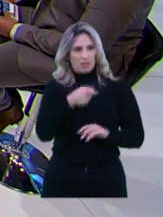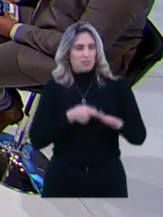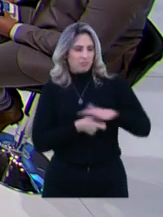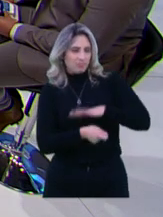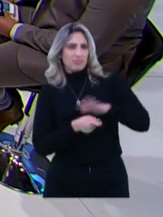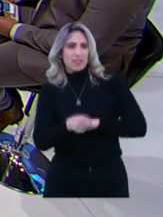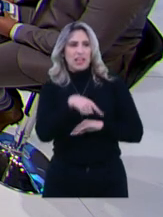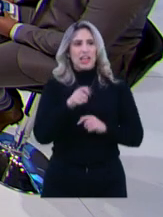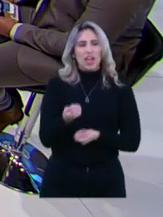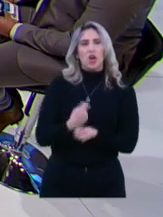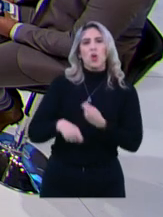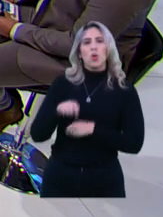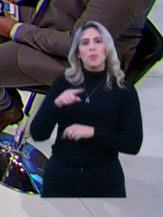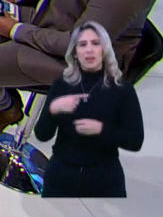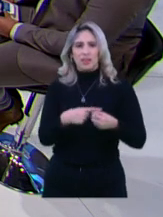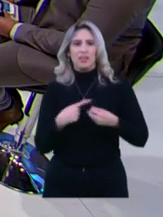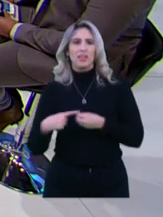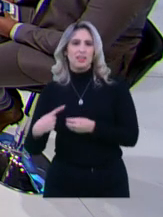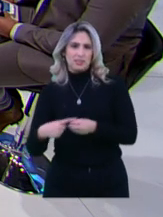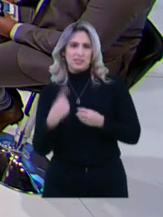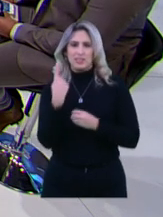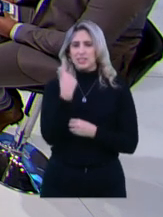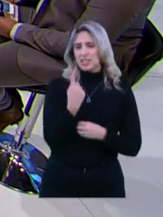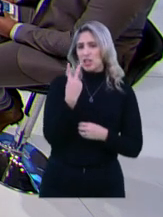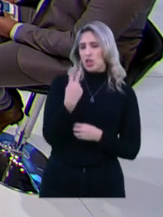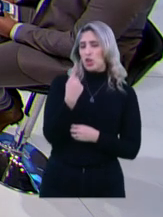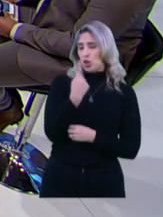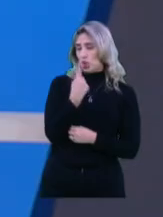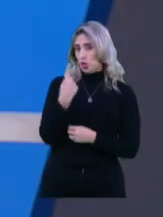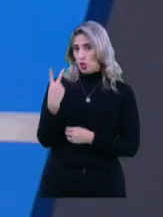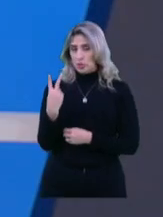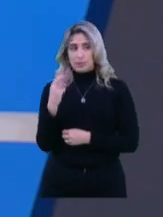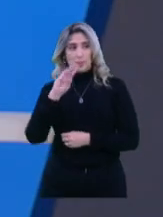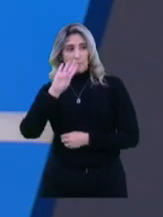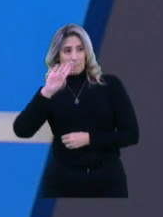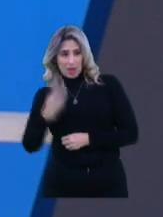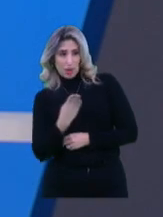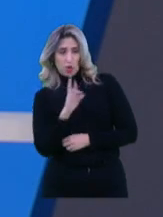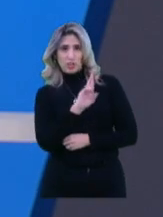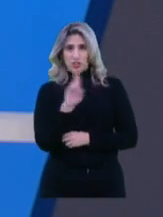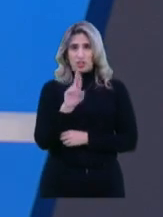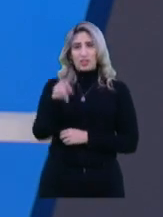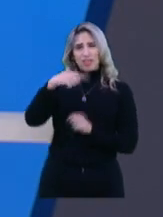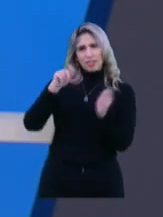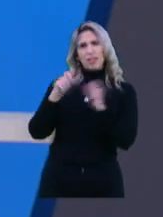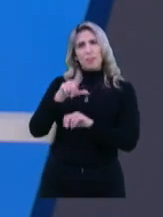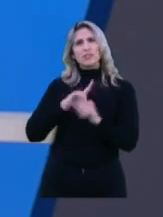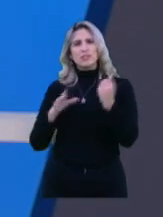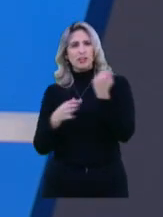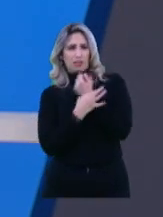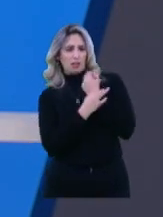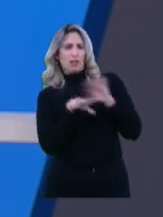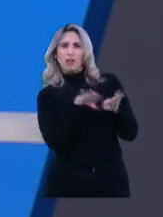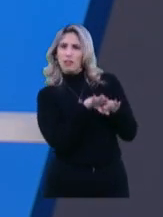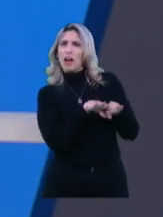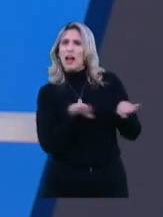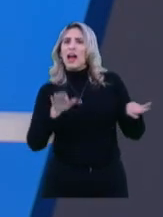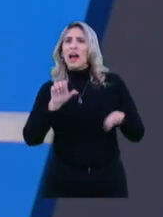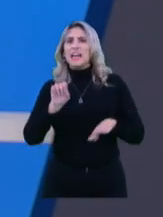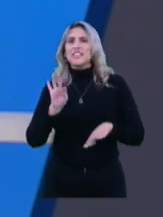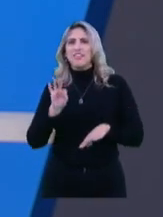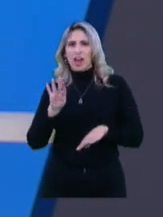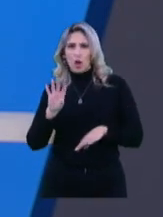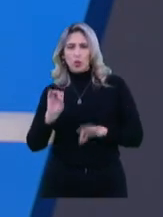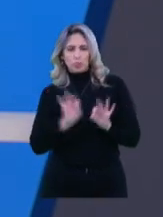Econômica da cidade que tem quase R 112 bilhões de reais no orçamento dá para você garantir recapeamento que é uma coisa